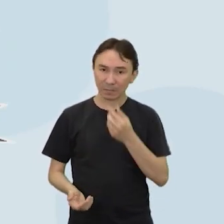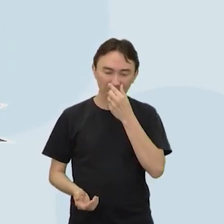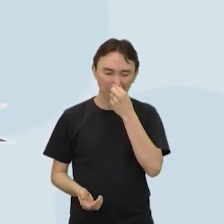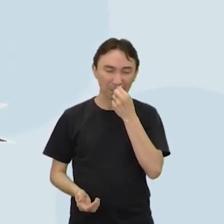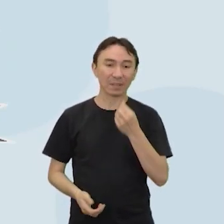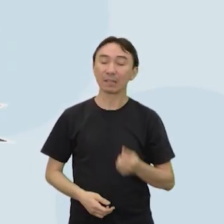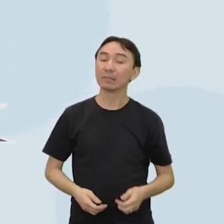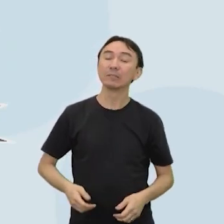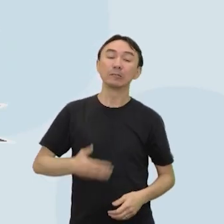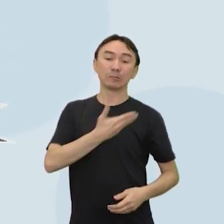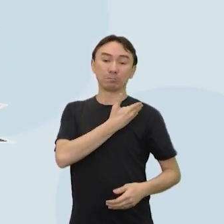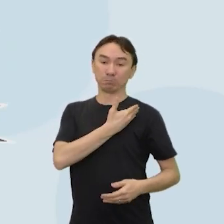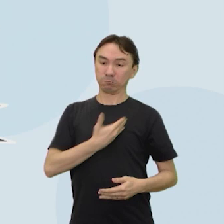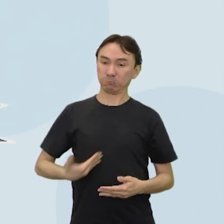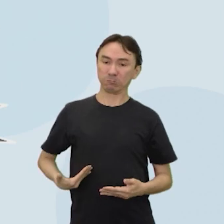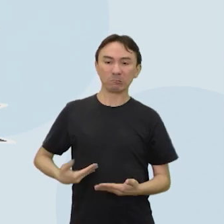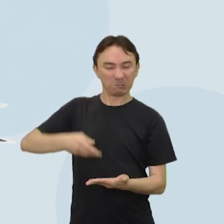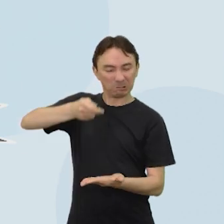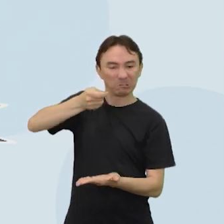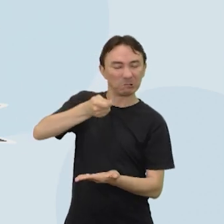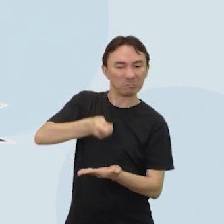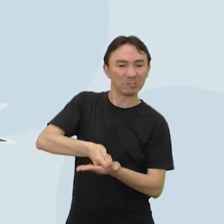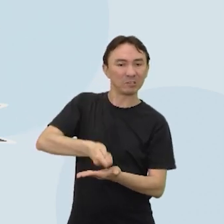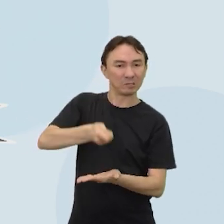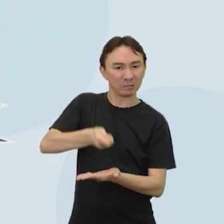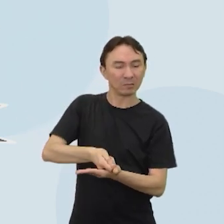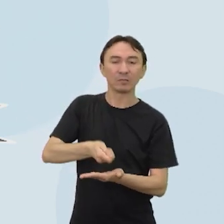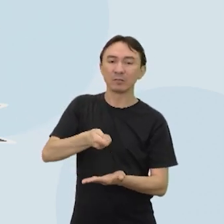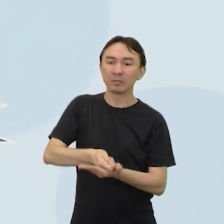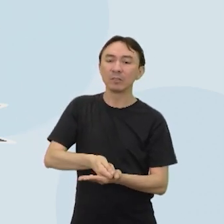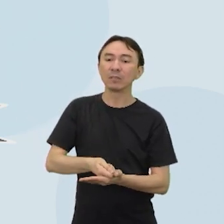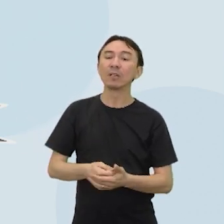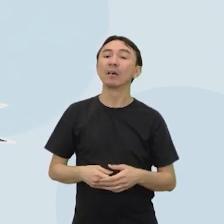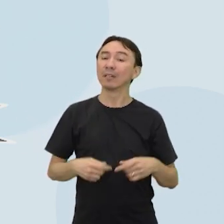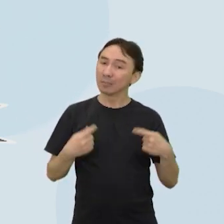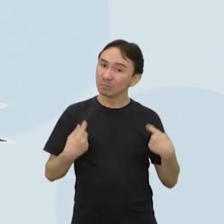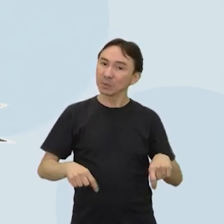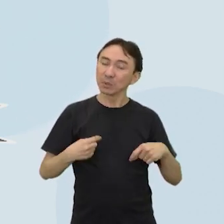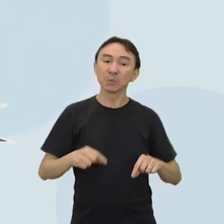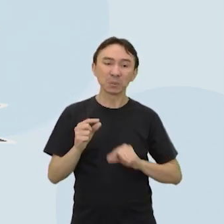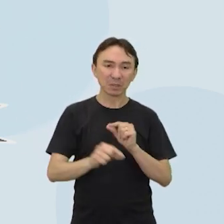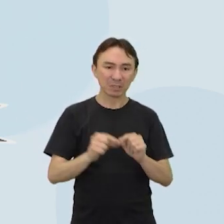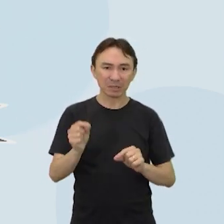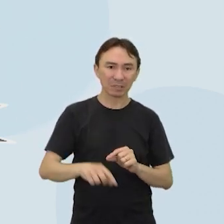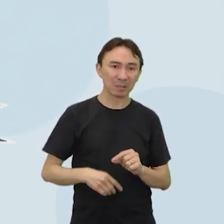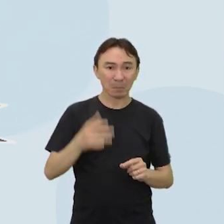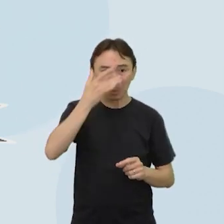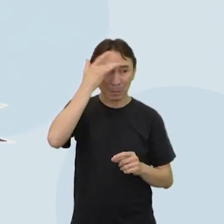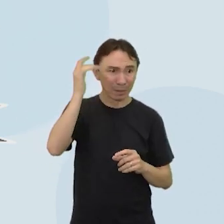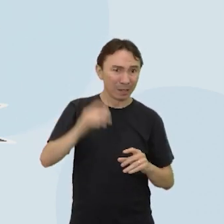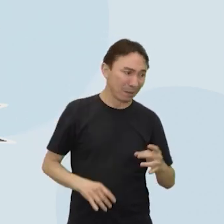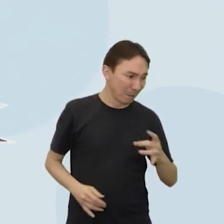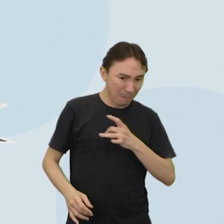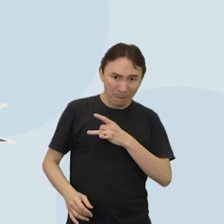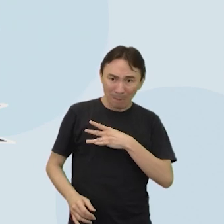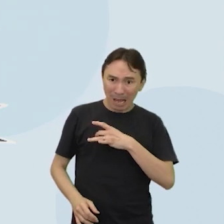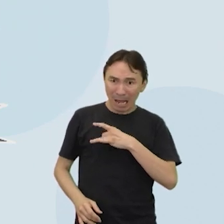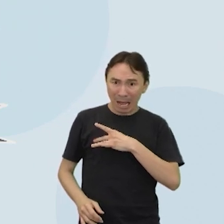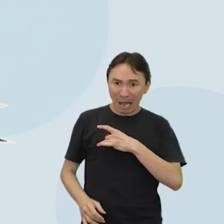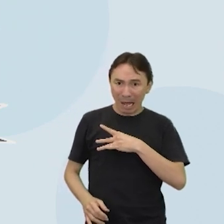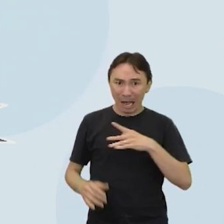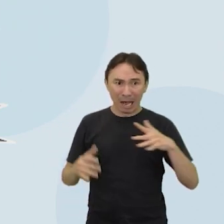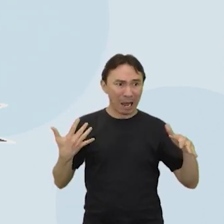non, que ela estabeleça um regime marcado pelo medo, que a gente chama de terror. Quando as pessoas sentem